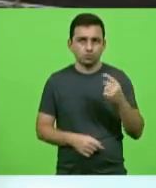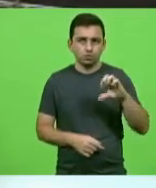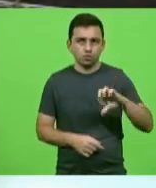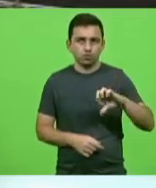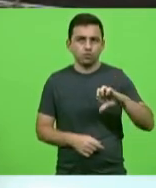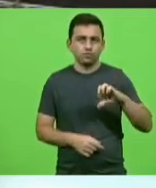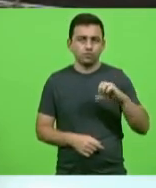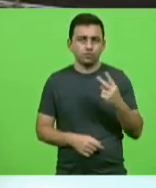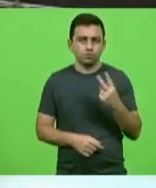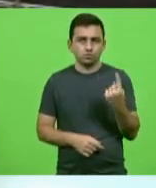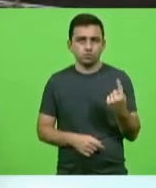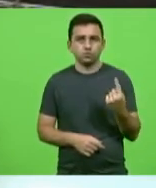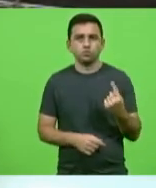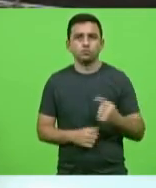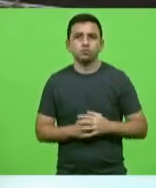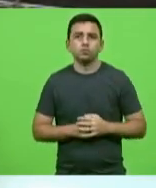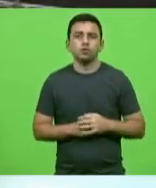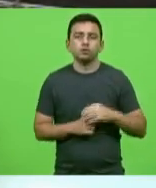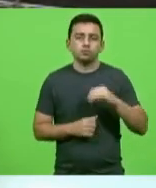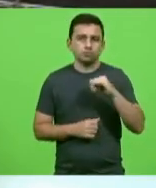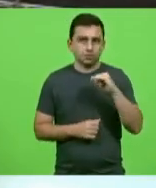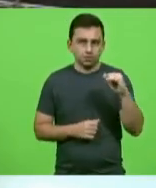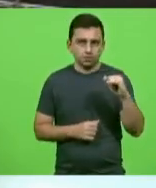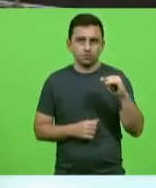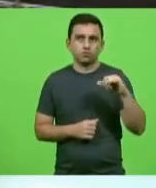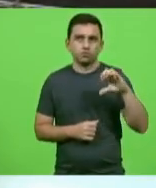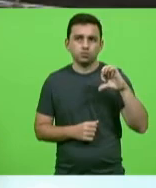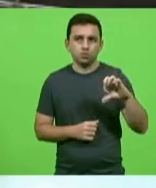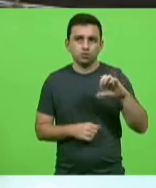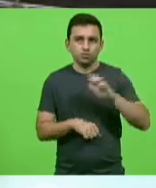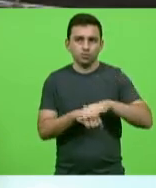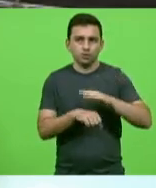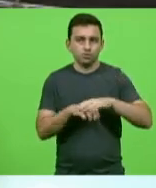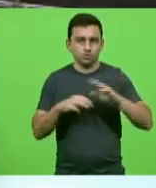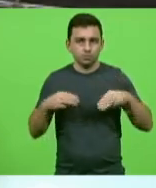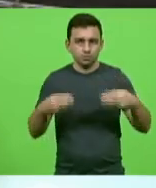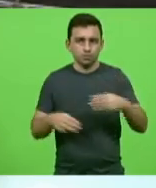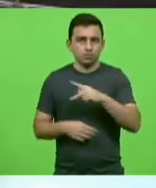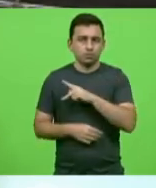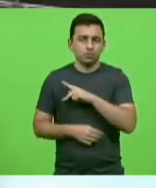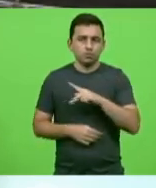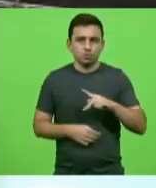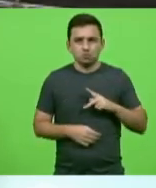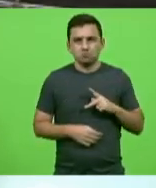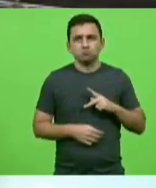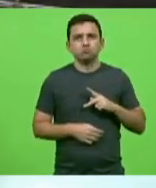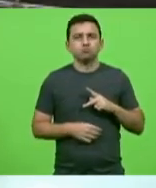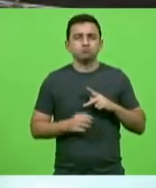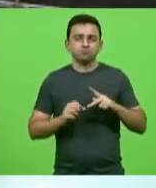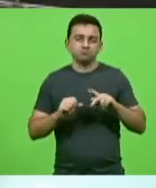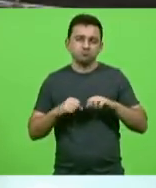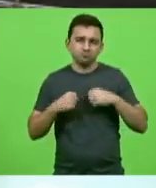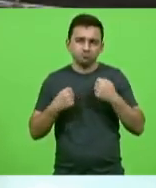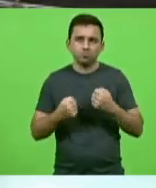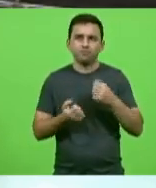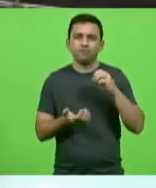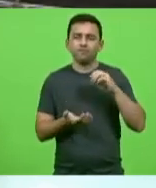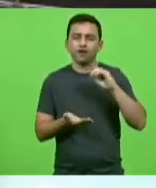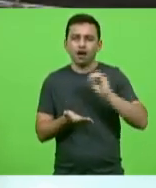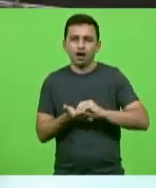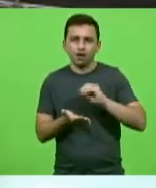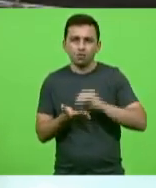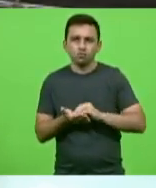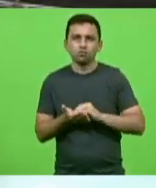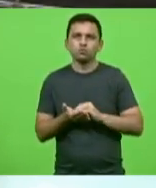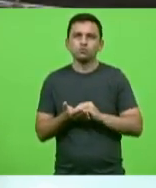19 21 e braço móvel instalado pelo Ministério Público do Estado a beleza altivamente relatou ausência